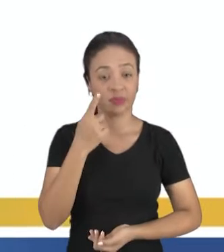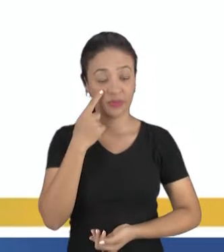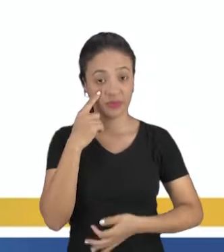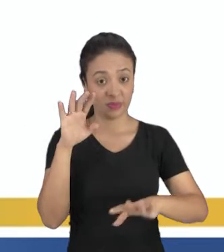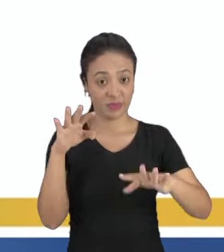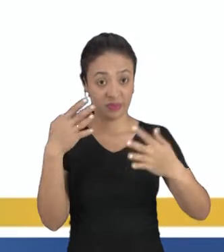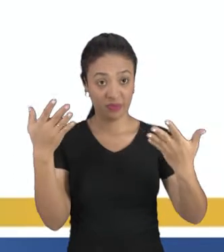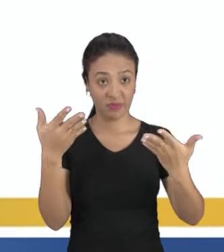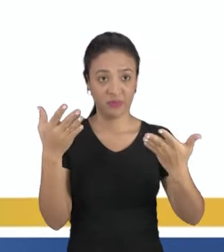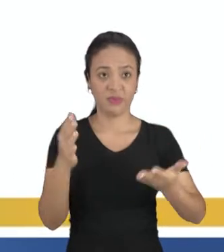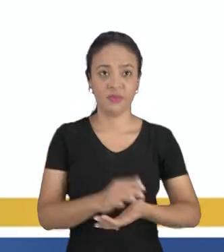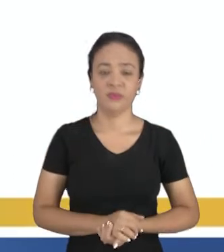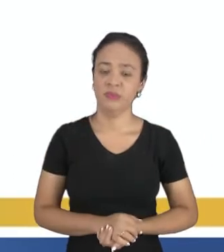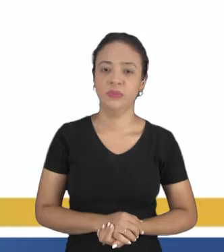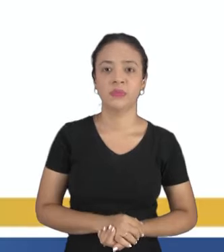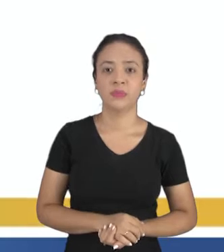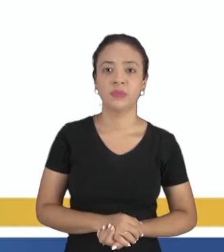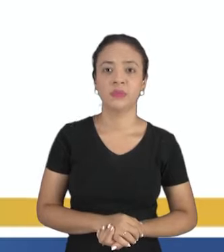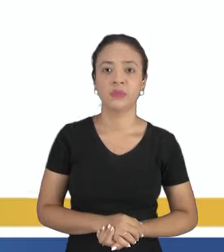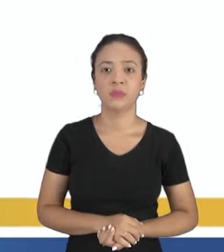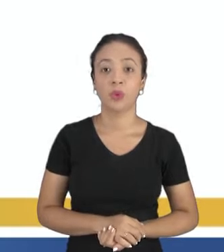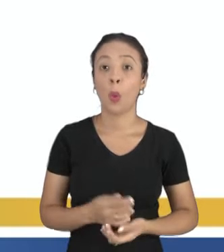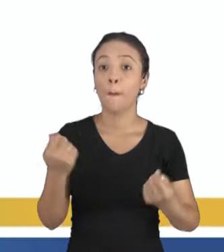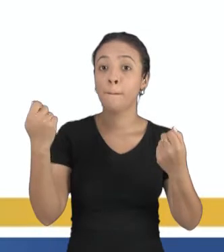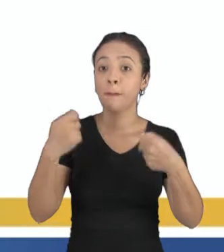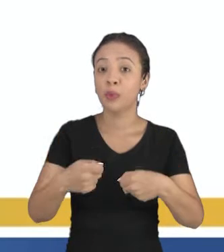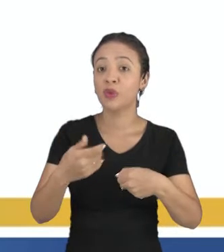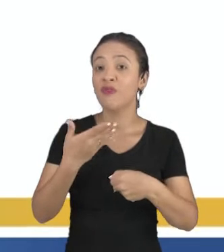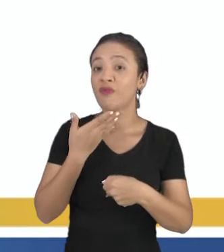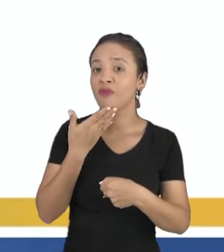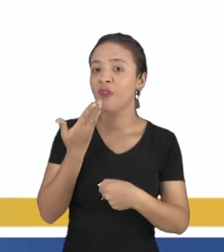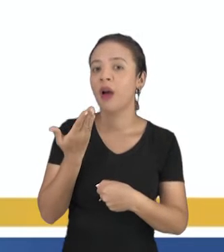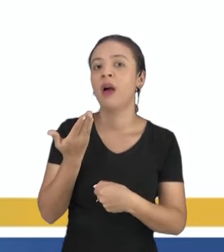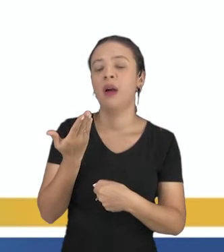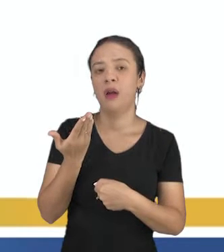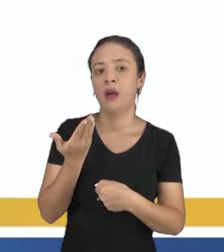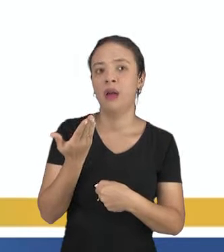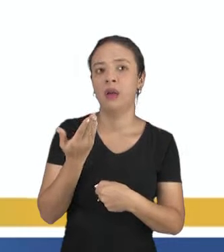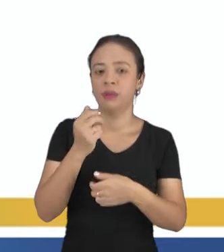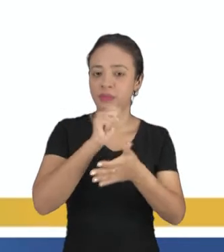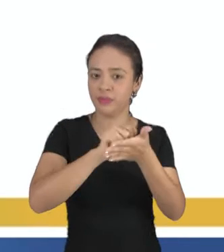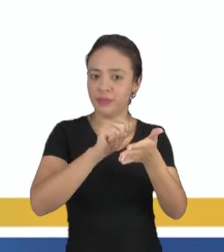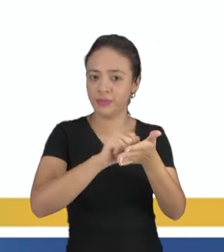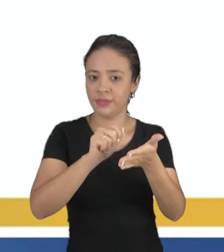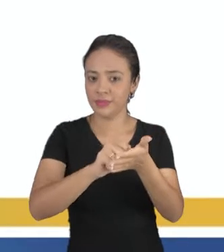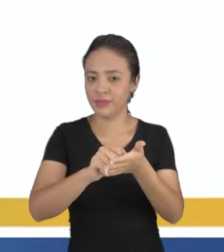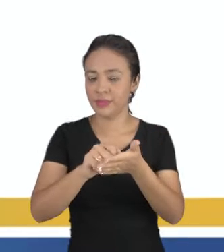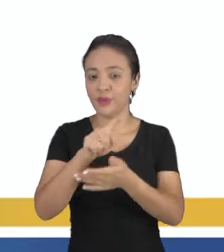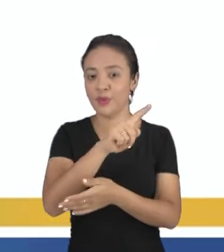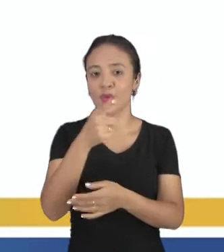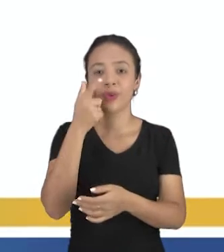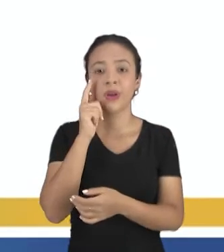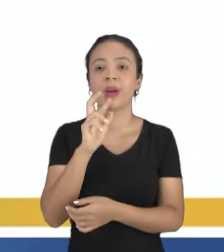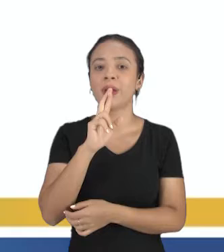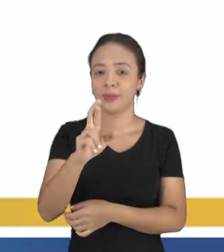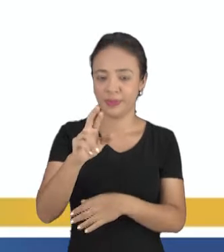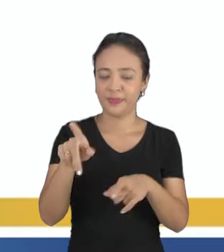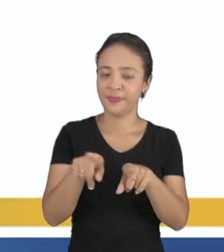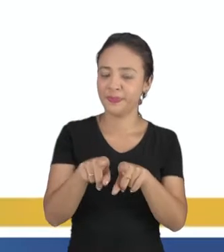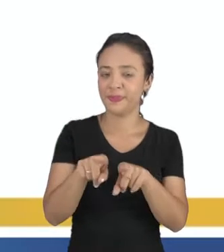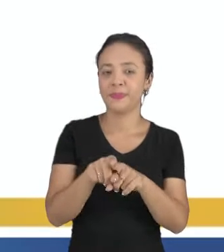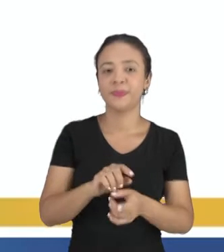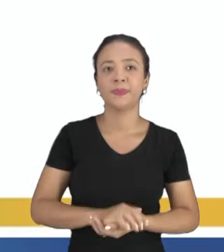olhada, a maneira bem básica, como eu deixei ela para ser escrita e ser resolvida para vocês,